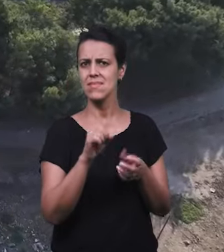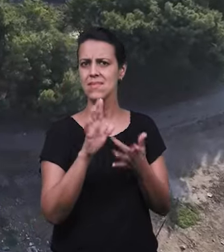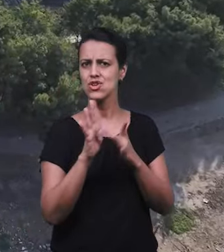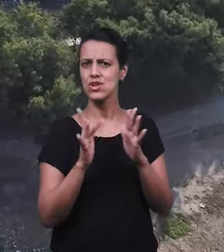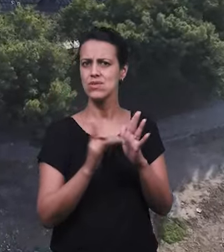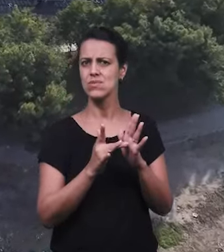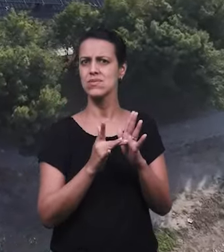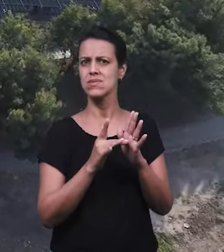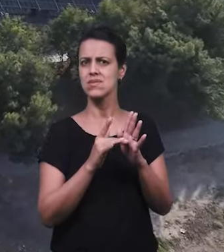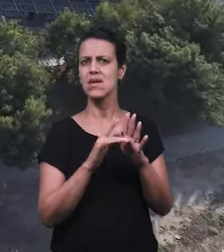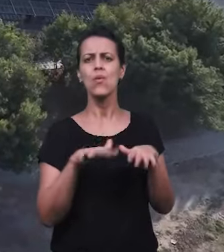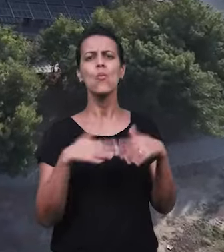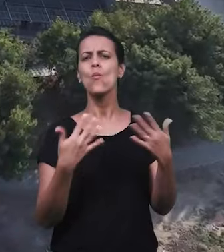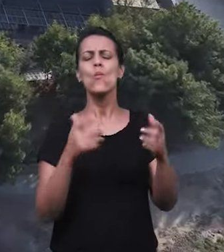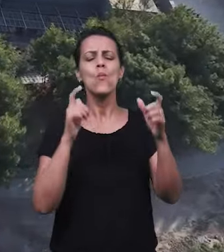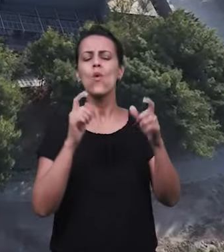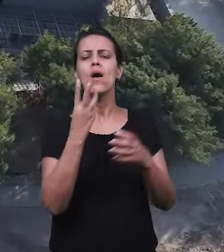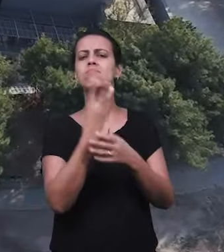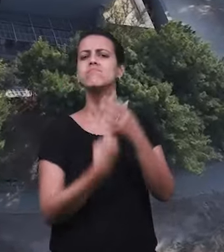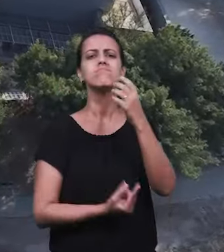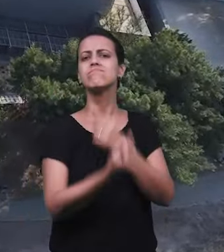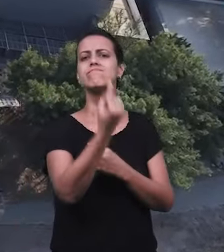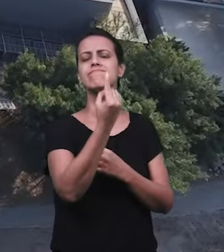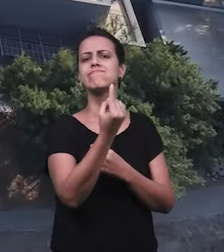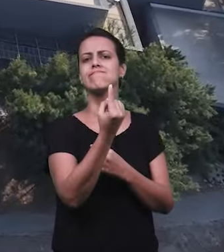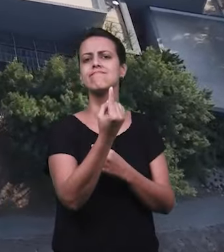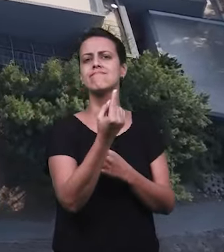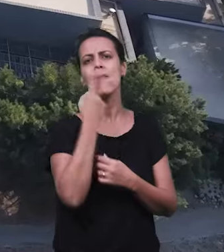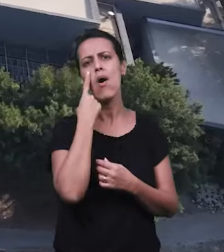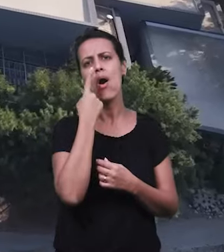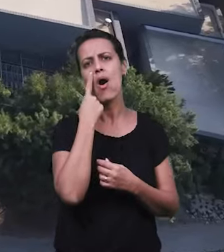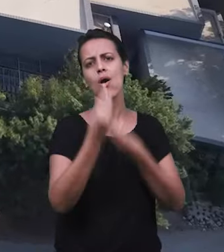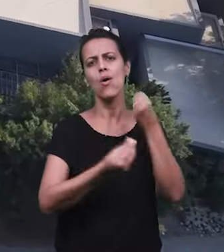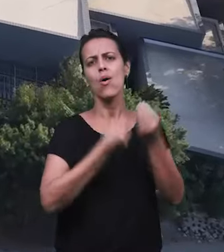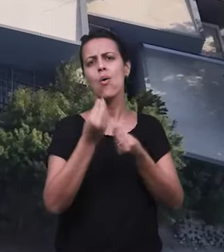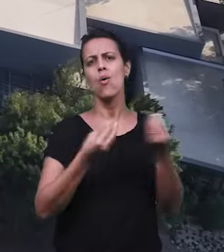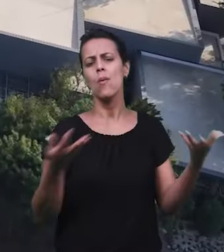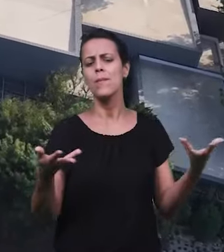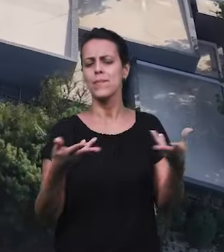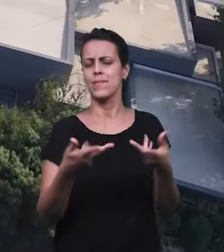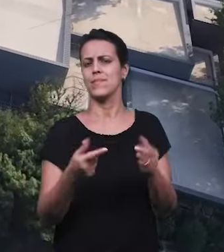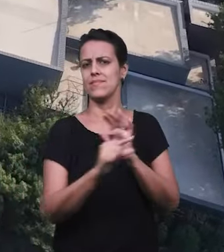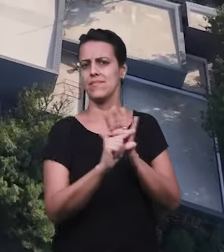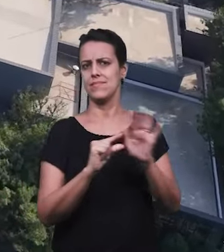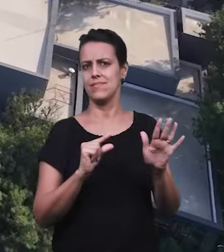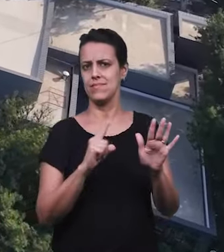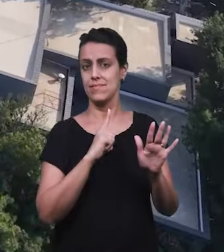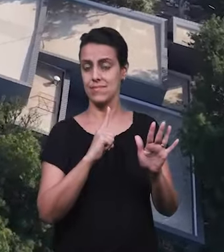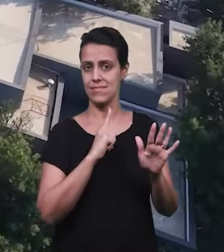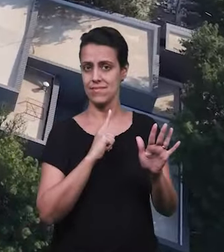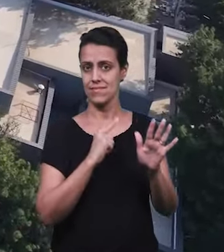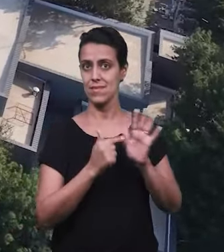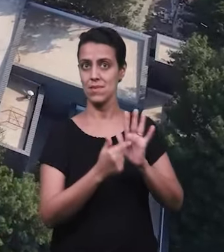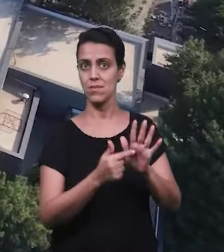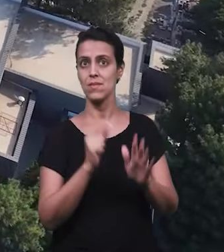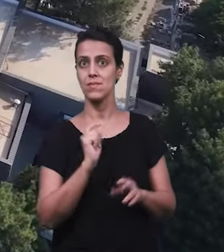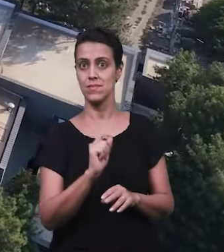do Senhor Jesus, onde está a Trindade. Olha que coisa impressionante como nós vemos a Trindade nesse versículo. Quando diz